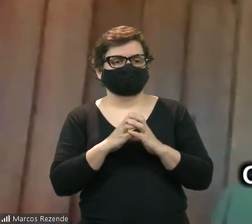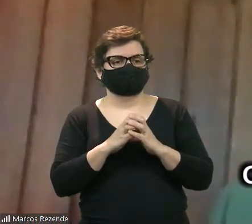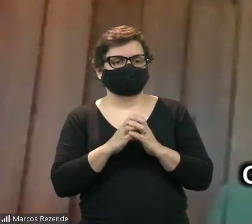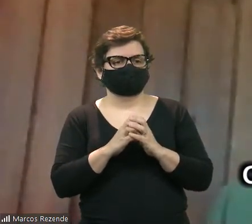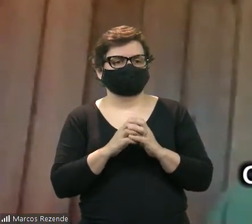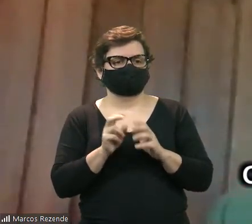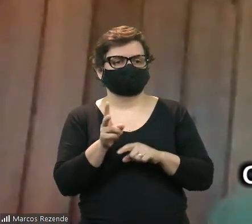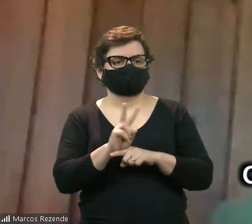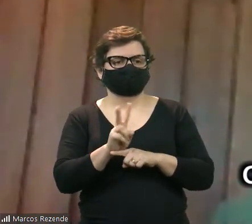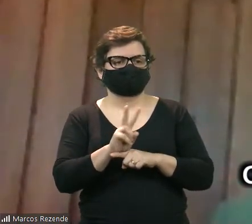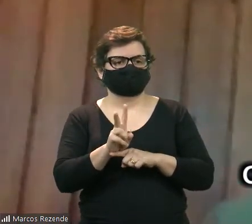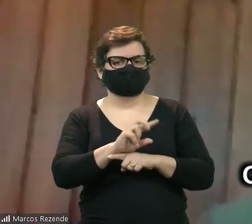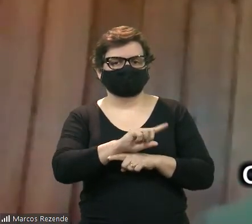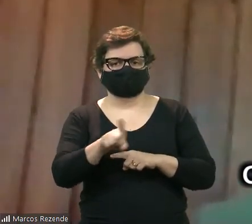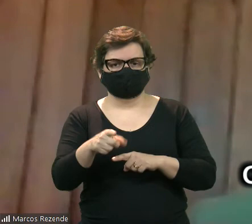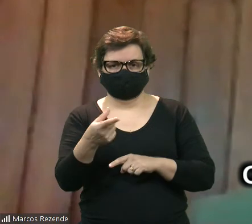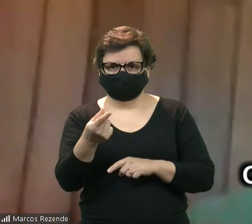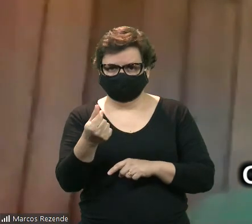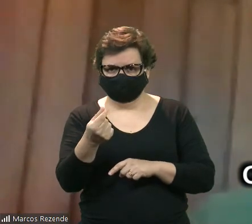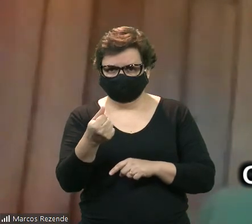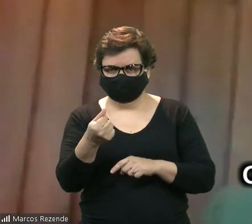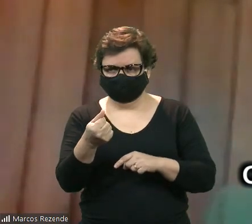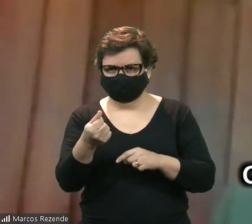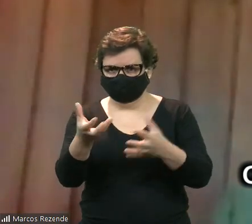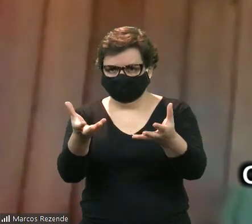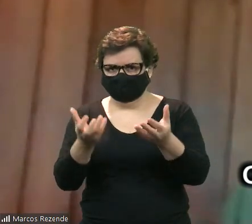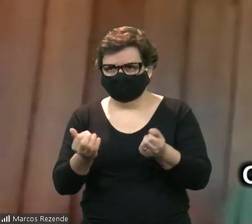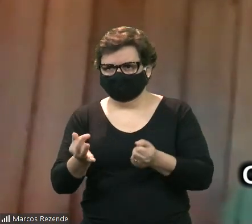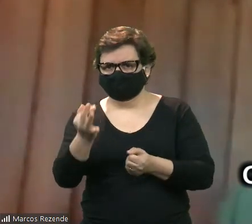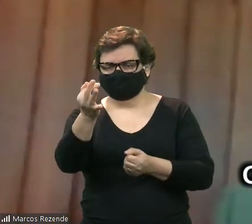fiscalização desses recursos que